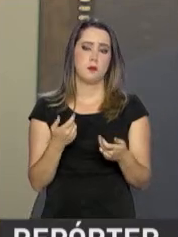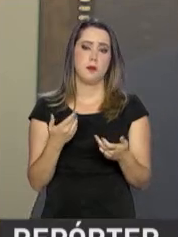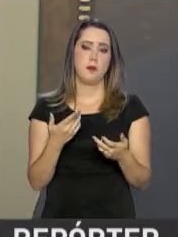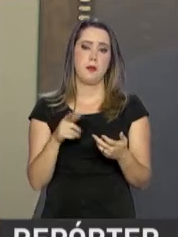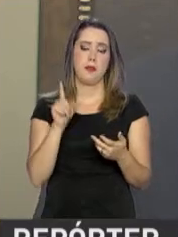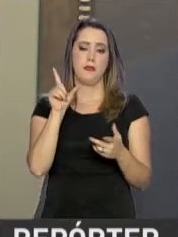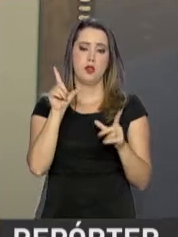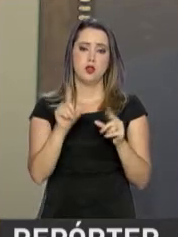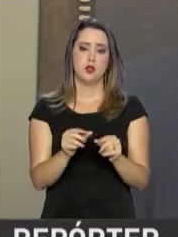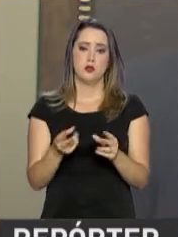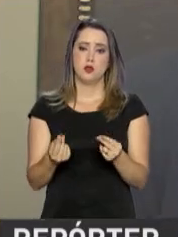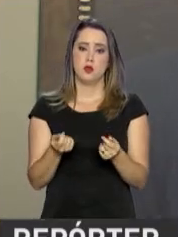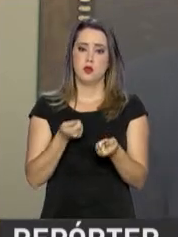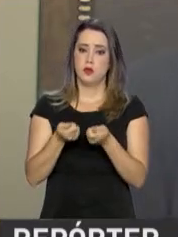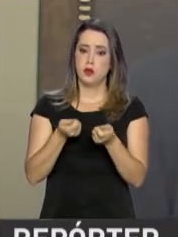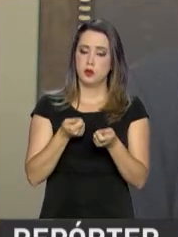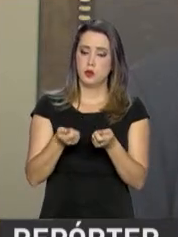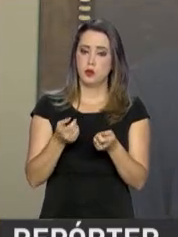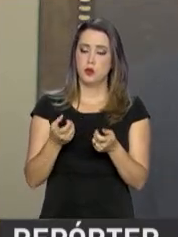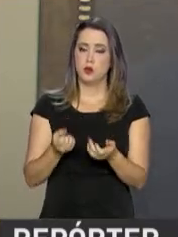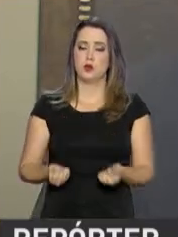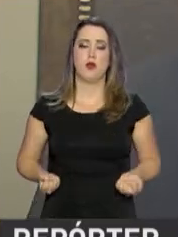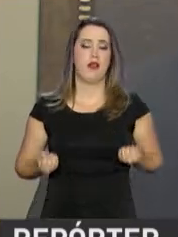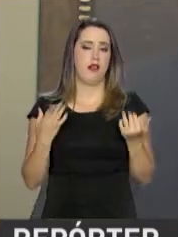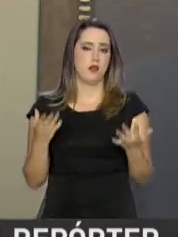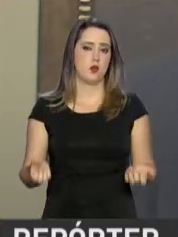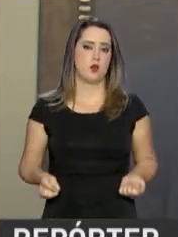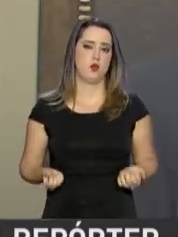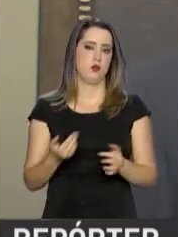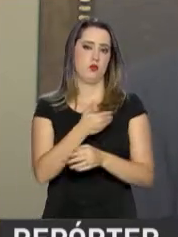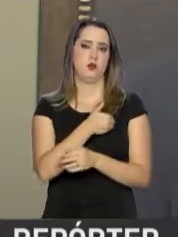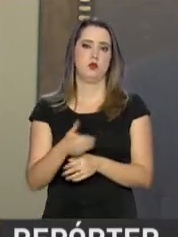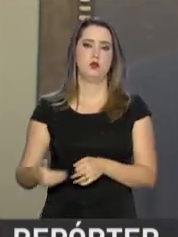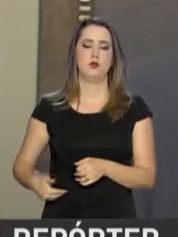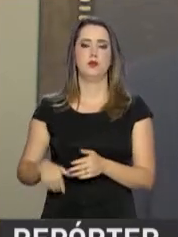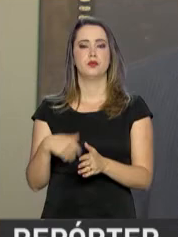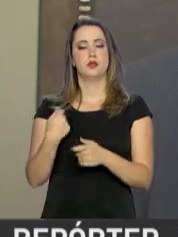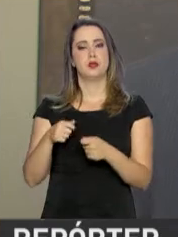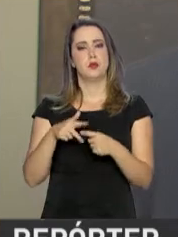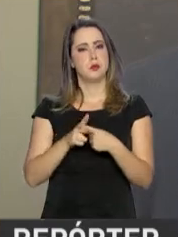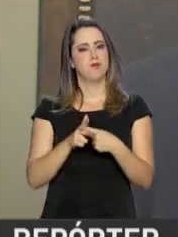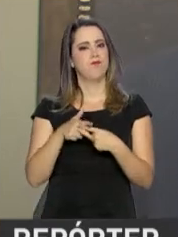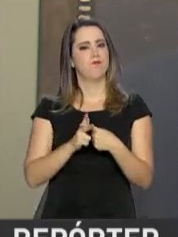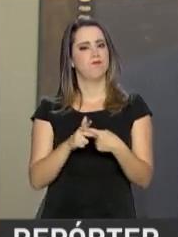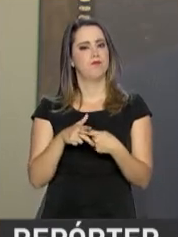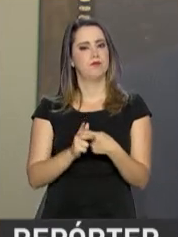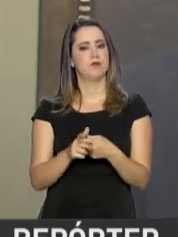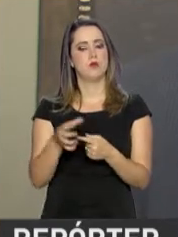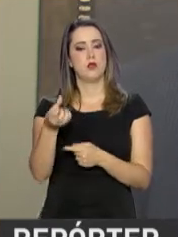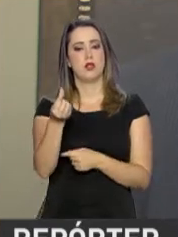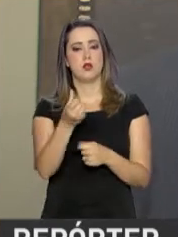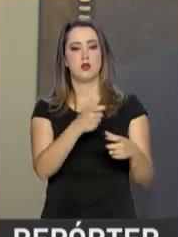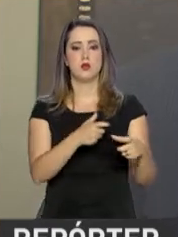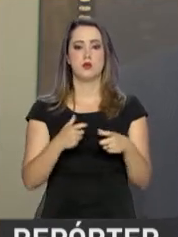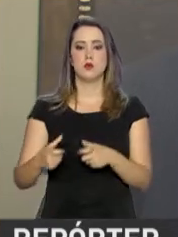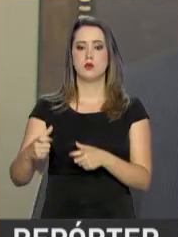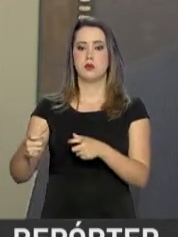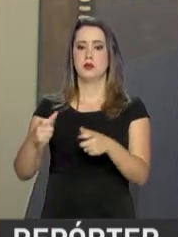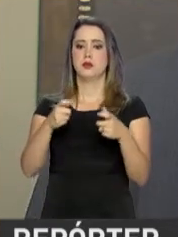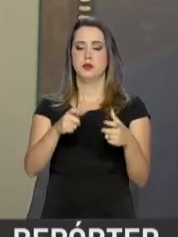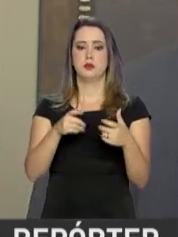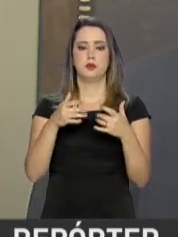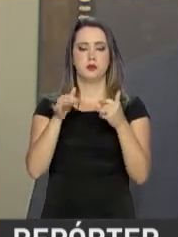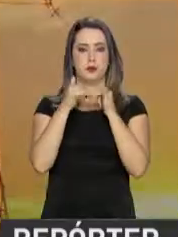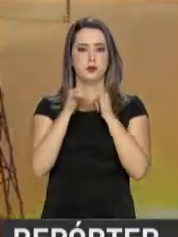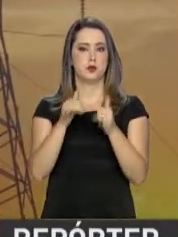a Eletrobras do custo de manutenção de seis distribuidoras que não